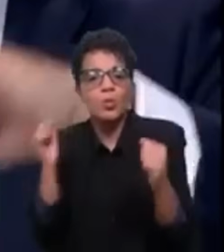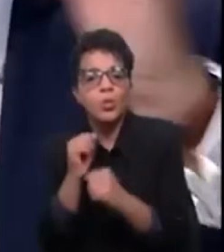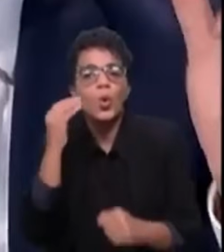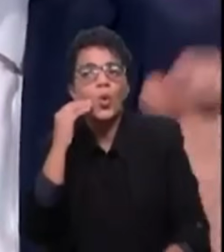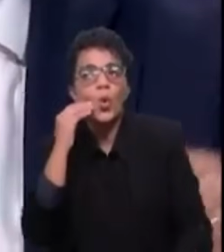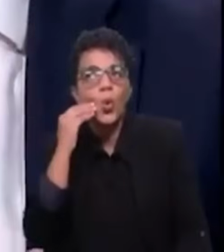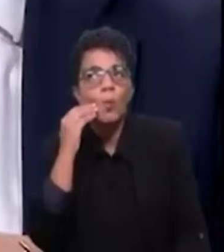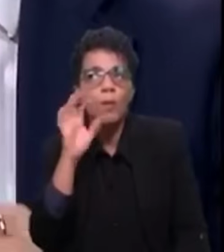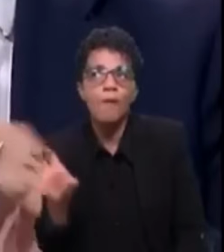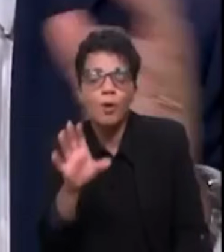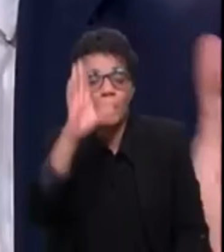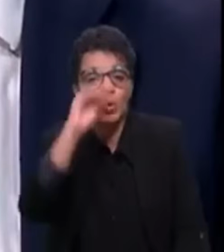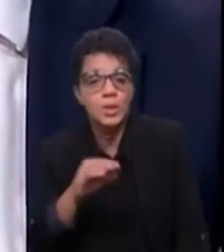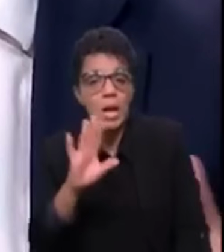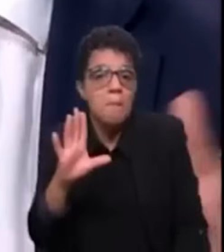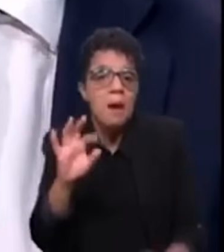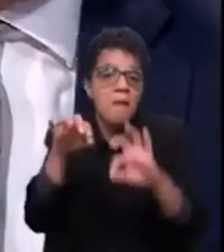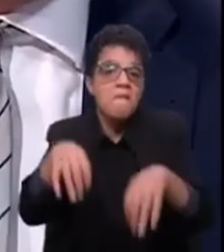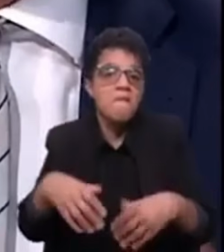como